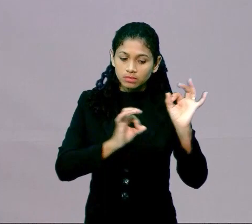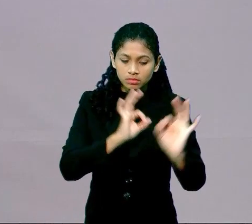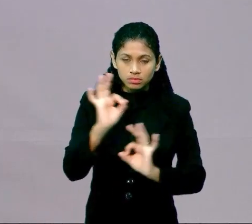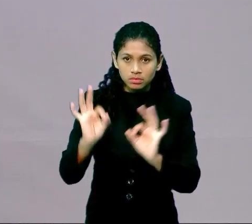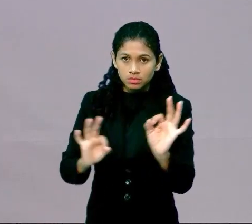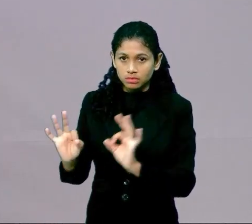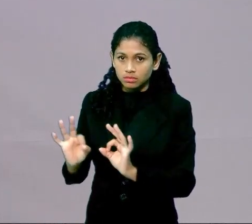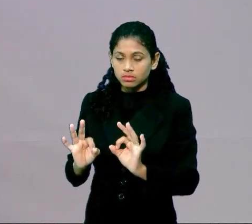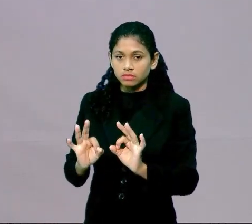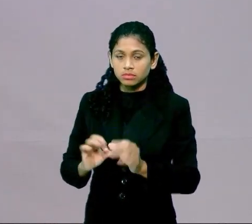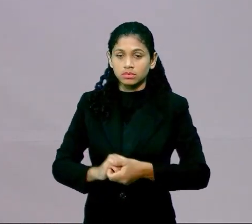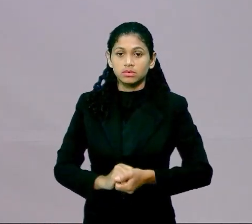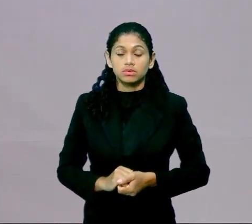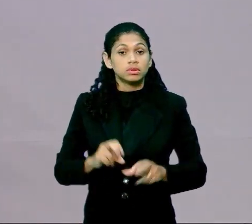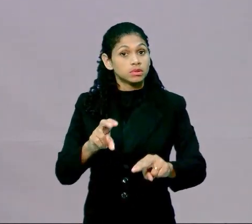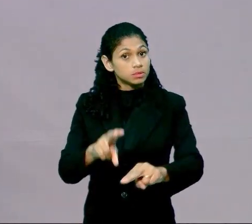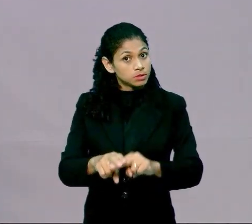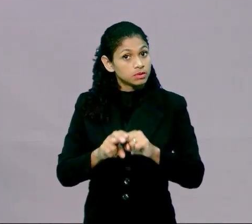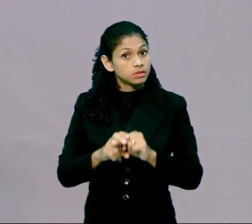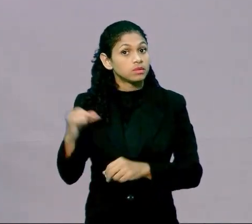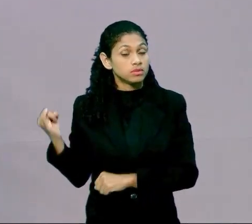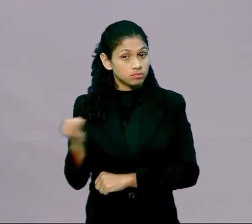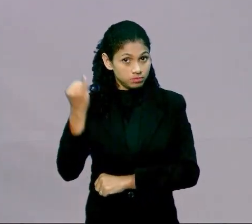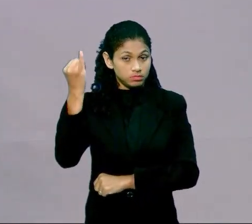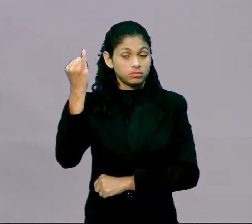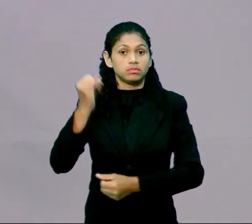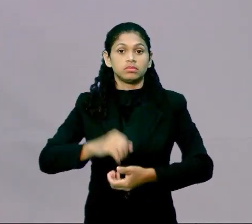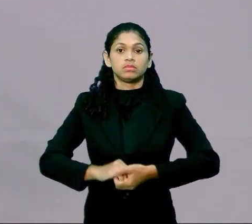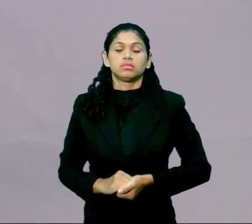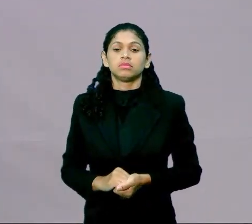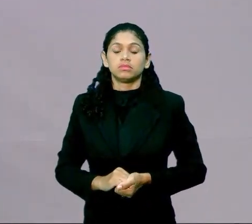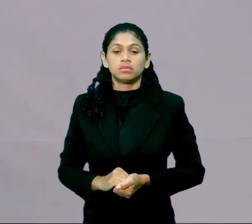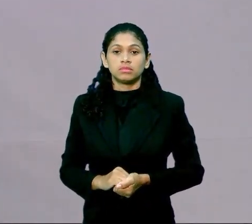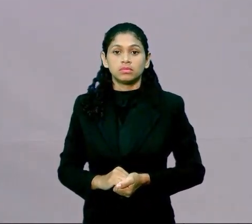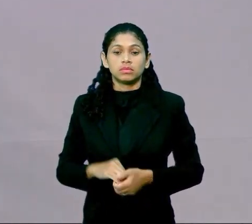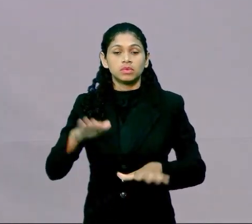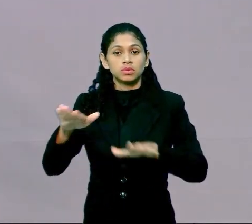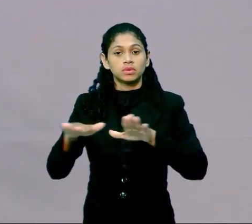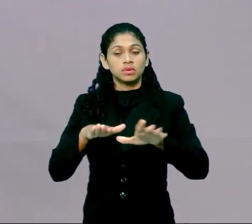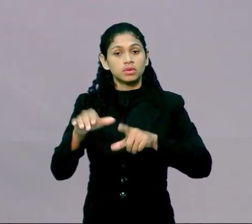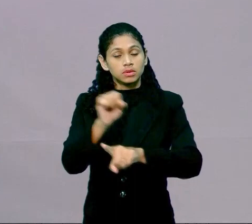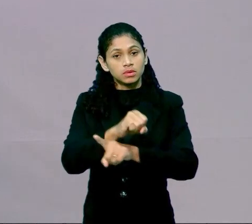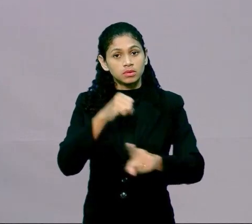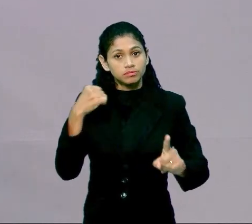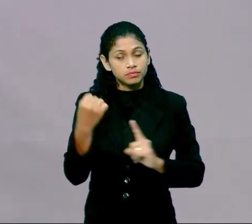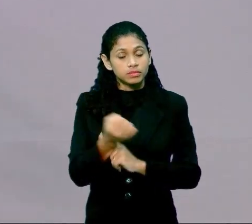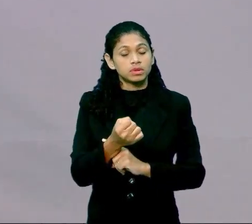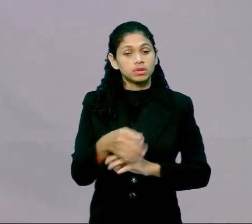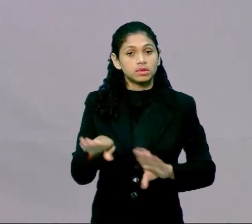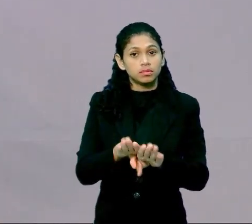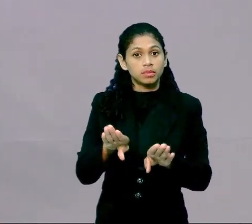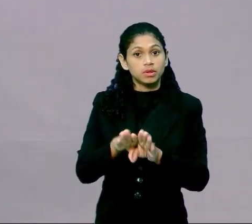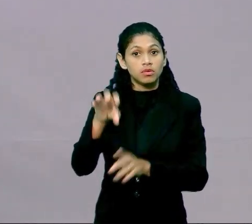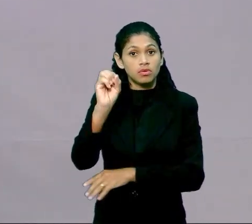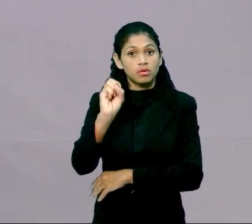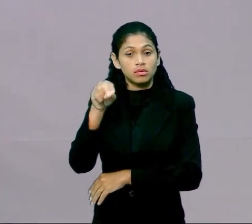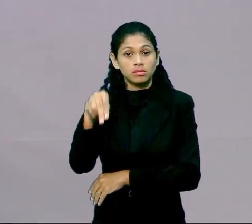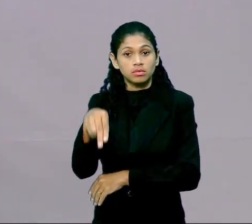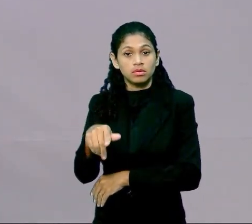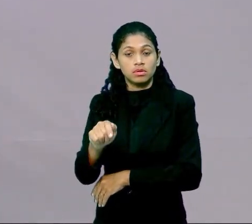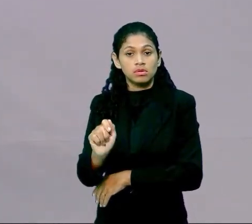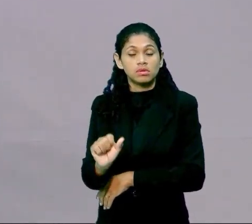organizar, né? Então isso é importante ponderar. E os movimentos sociais e as ONGs, sem sombra